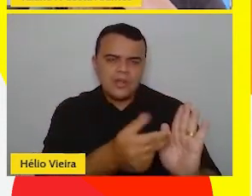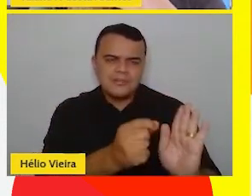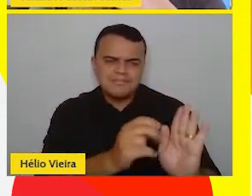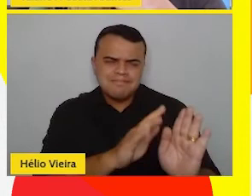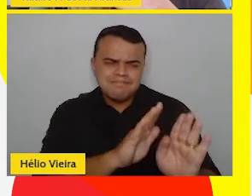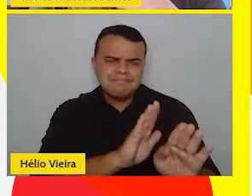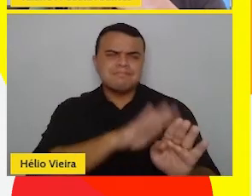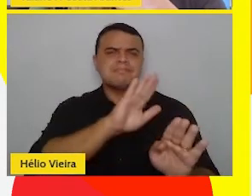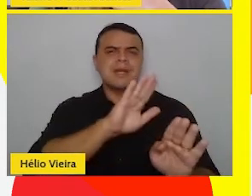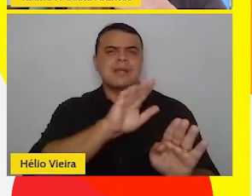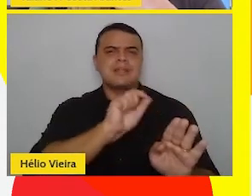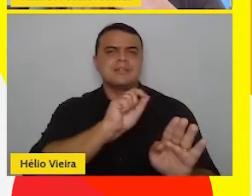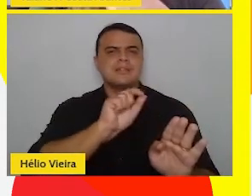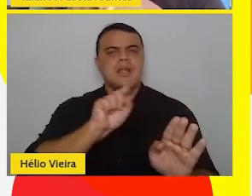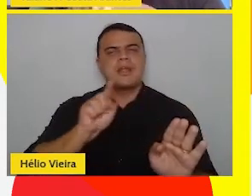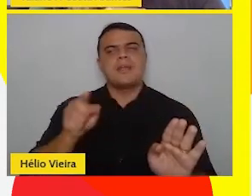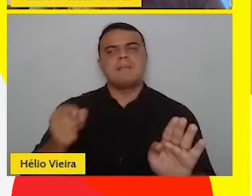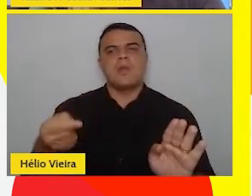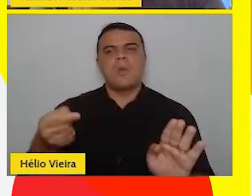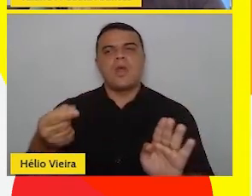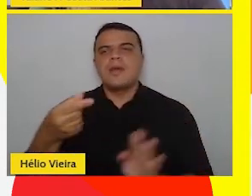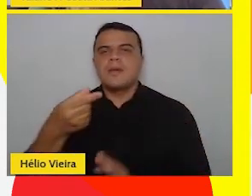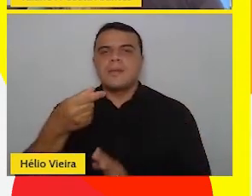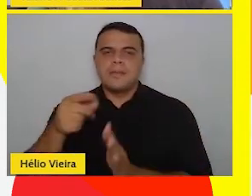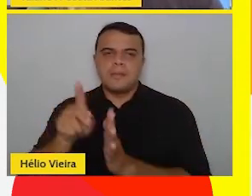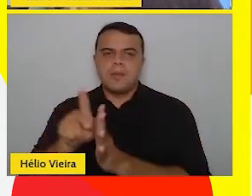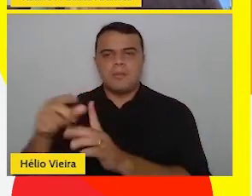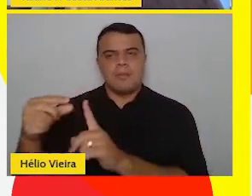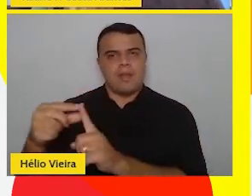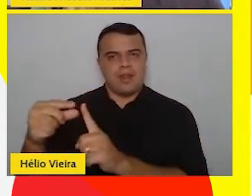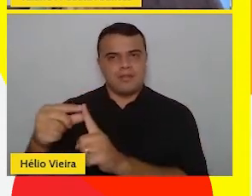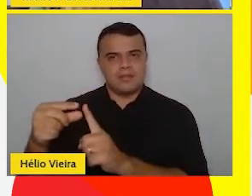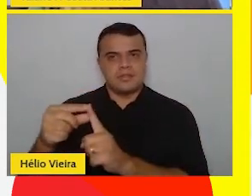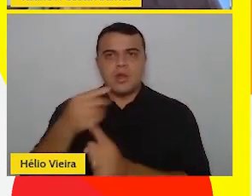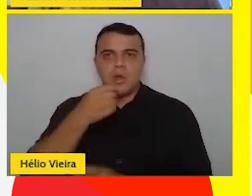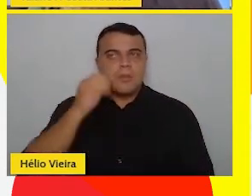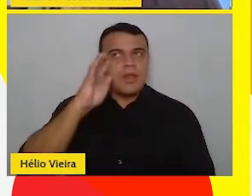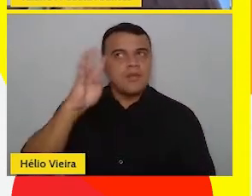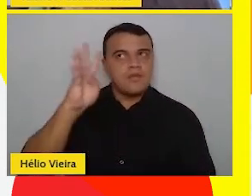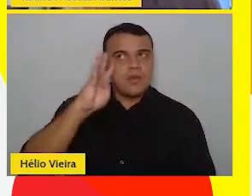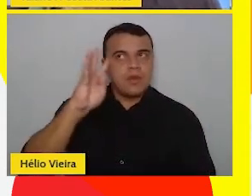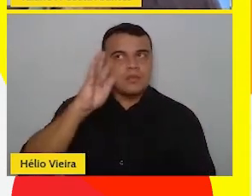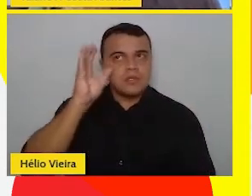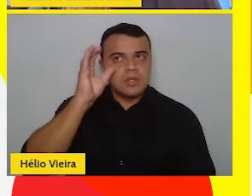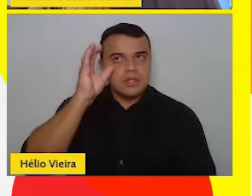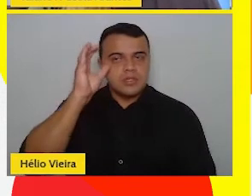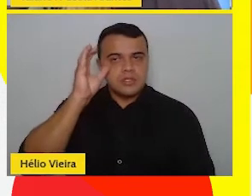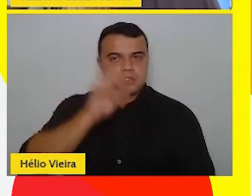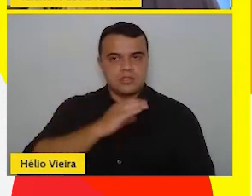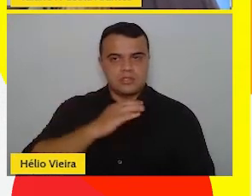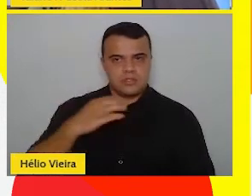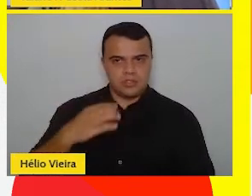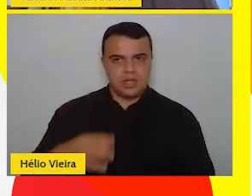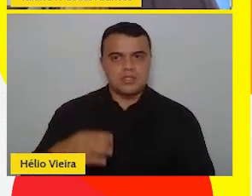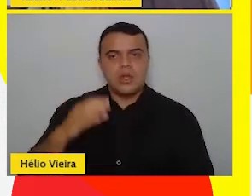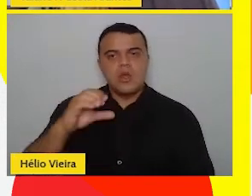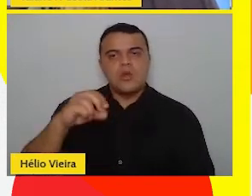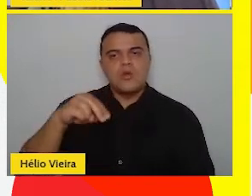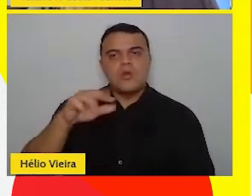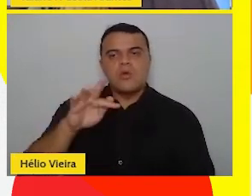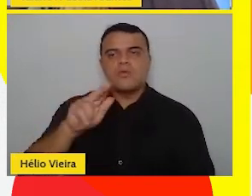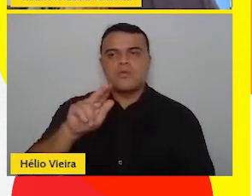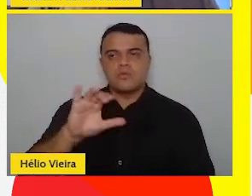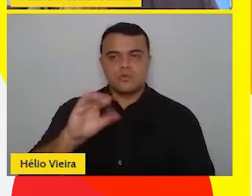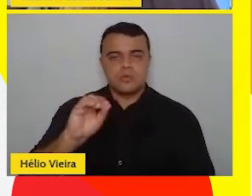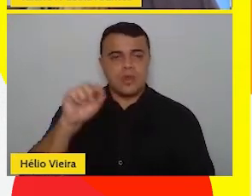mais que 1000 palavras. É uma expressão popular do filósofo chinês Confúcio. E